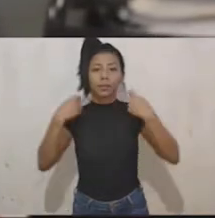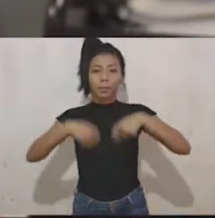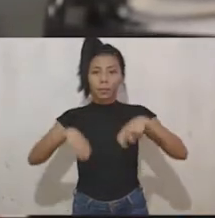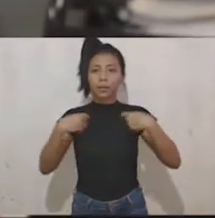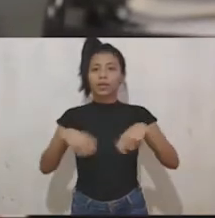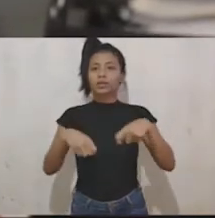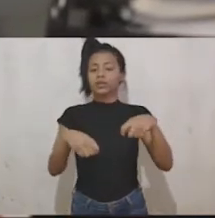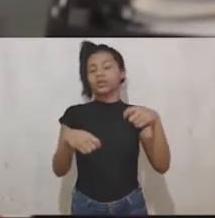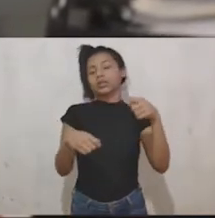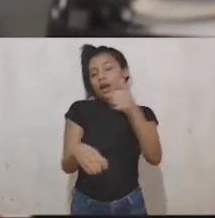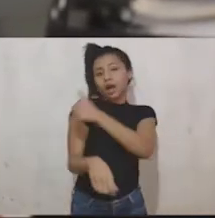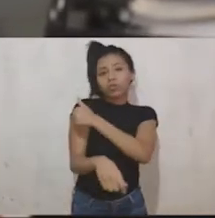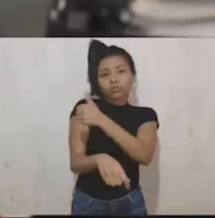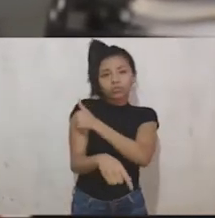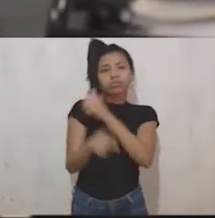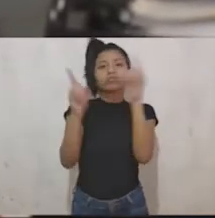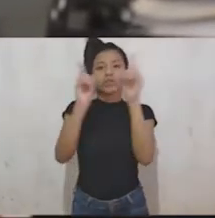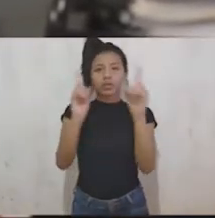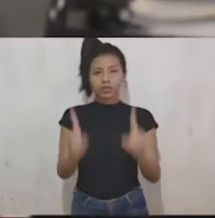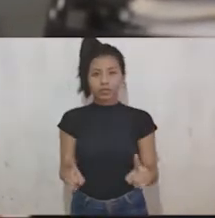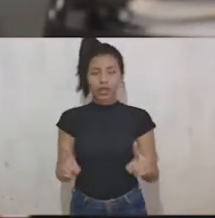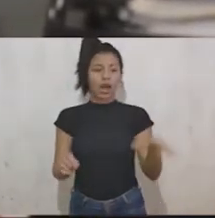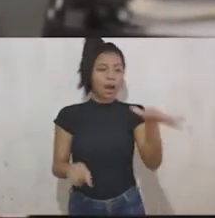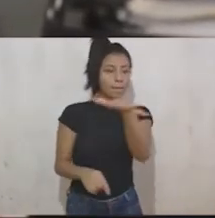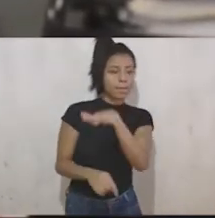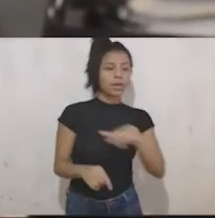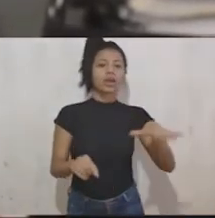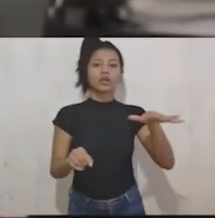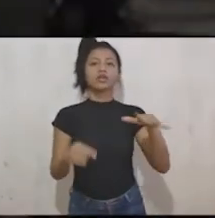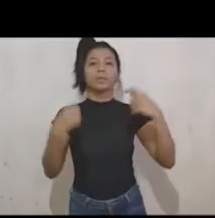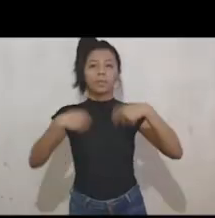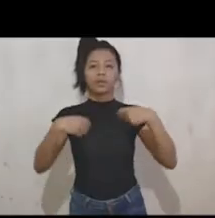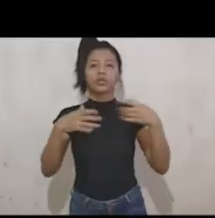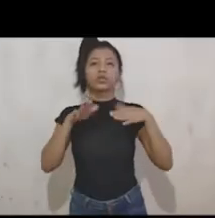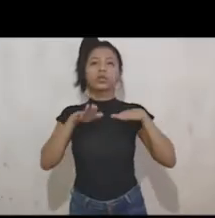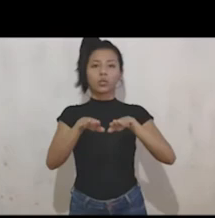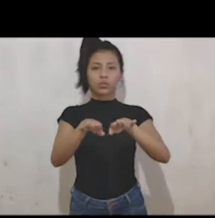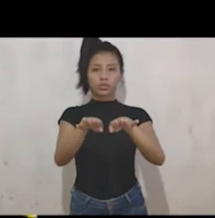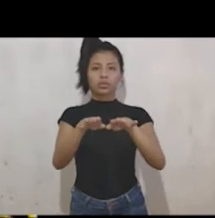desses alunos em todos os ambientes de escolar da escola.